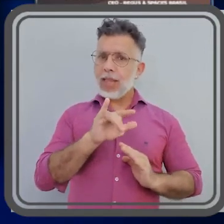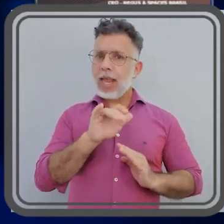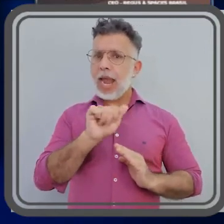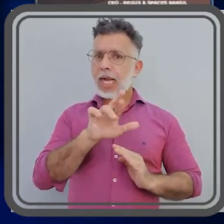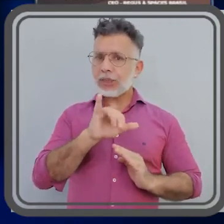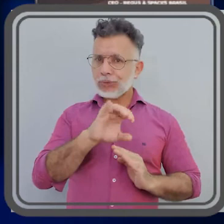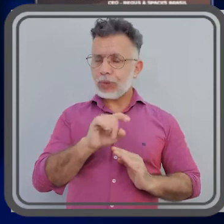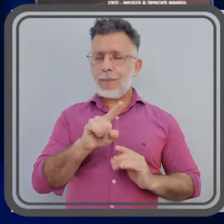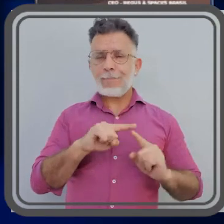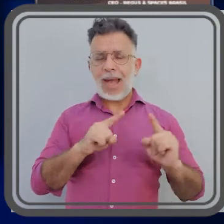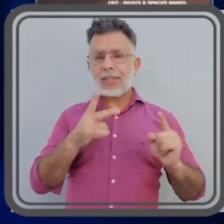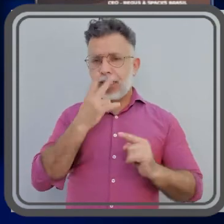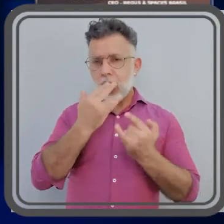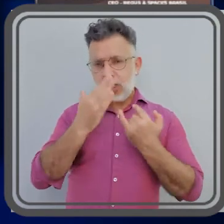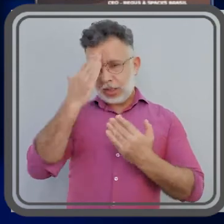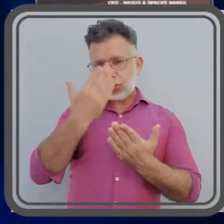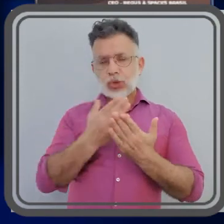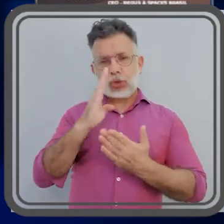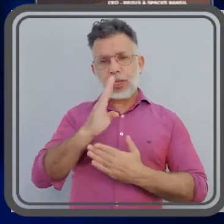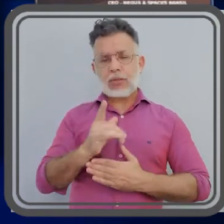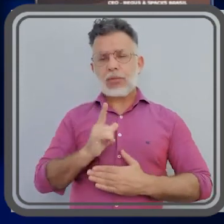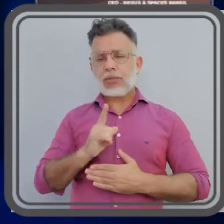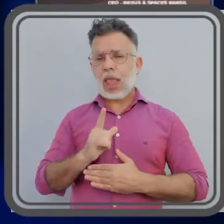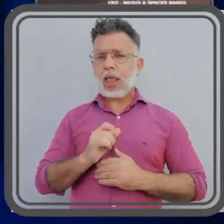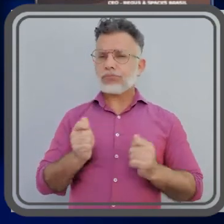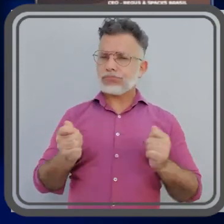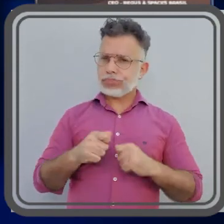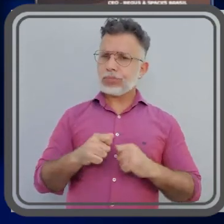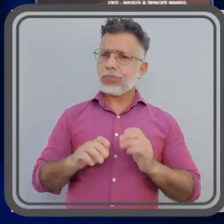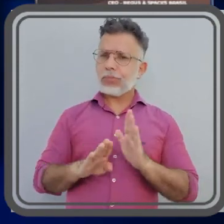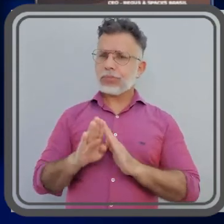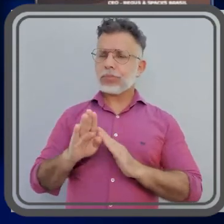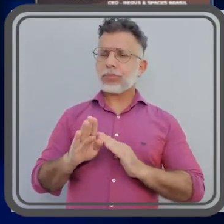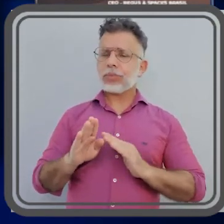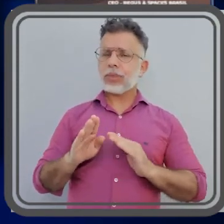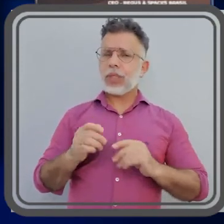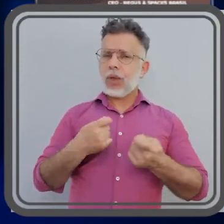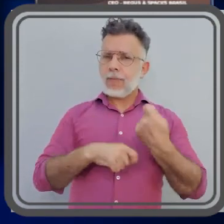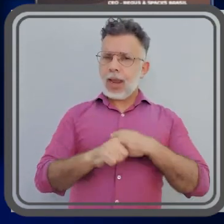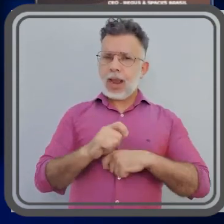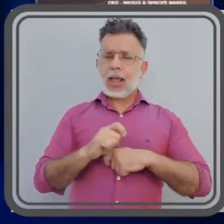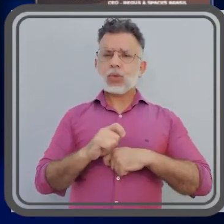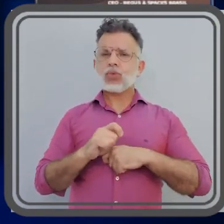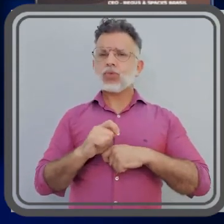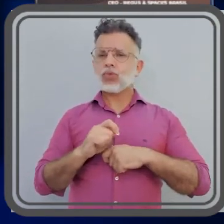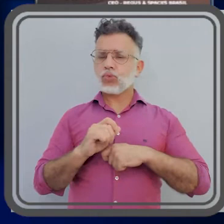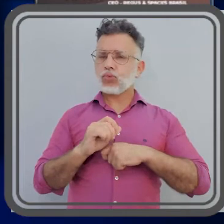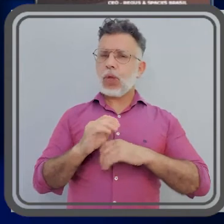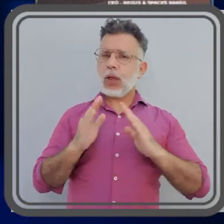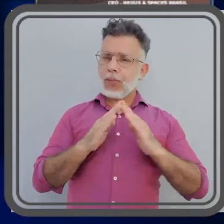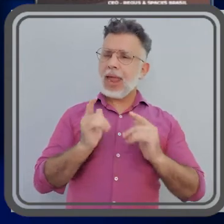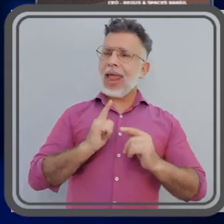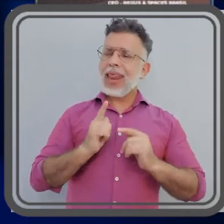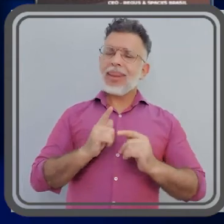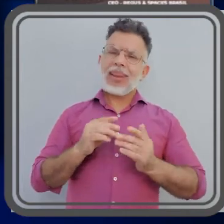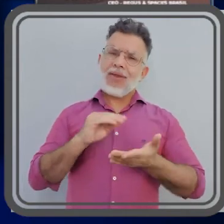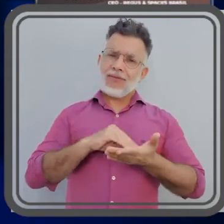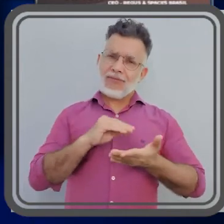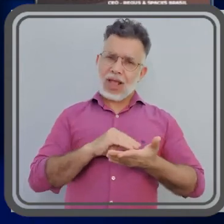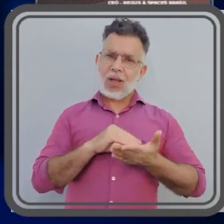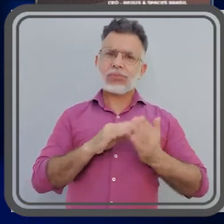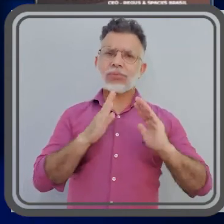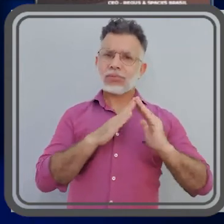tem tudo aí para ter que fazer investimentos grandes no mercado imobiliário. Nós temos um déficit de habitação enorme,